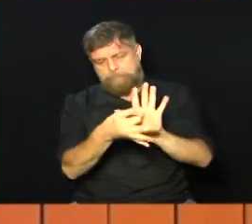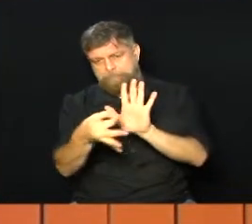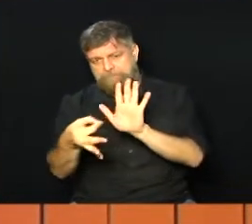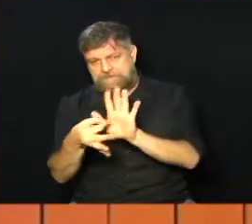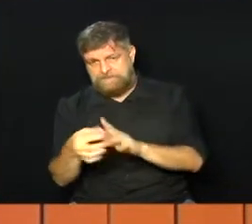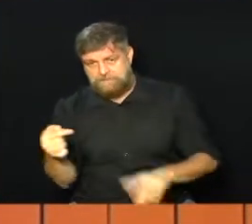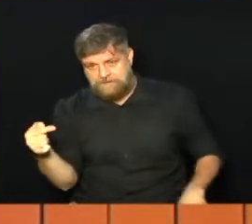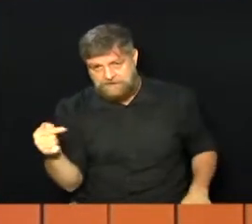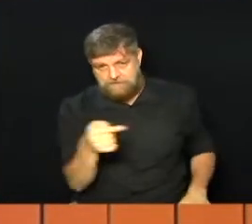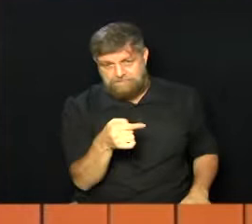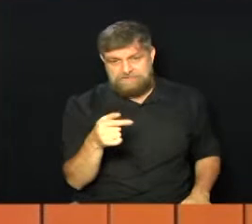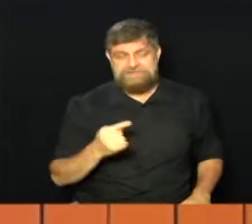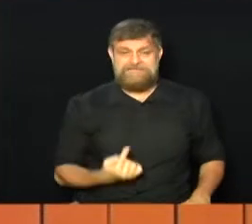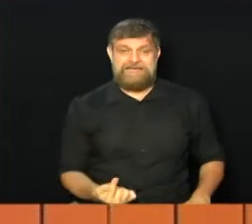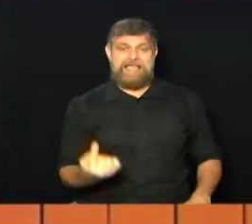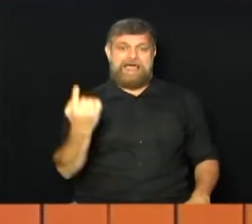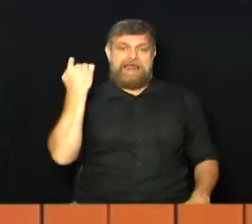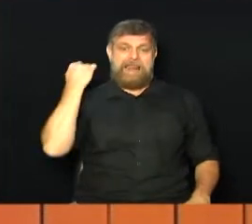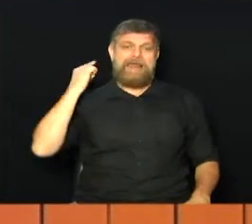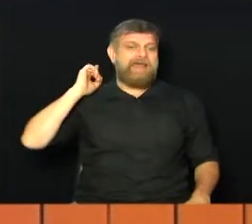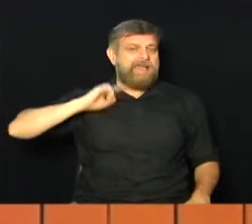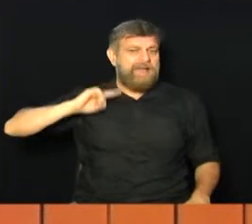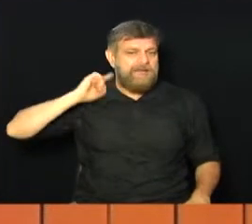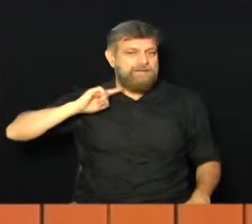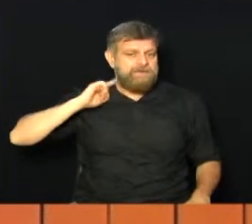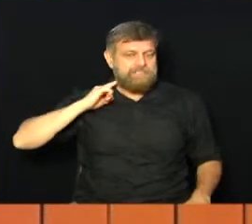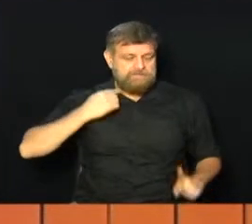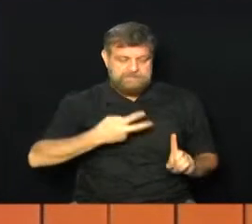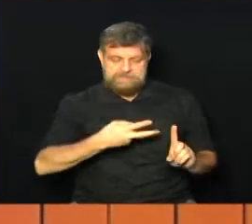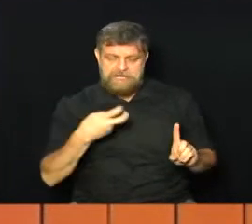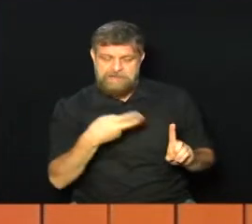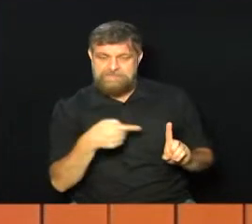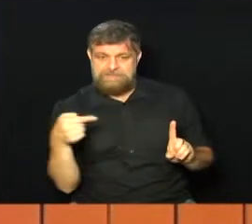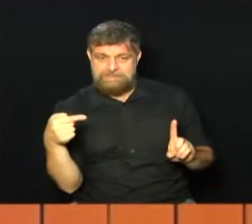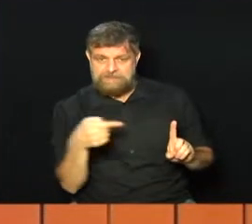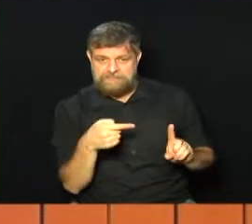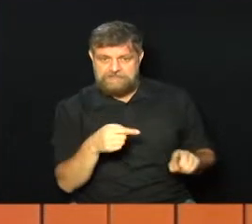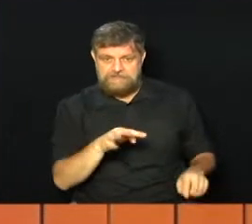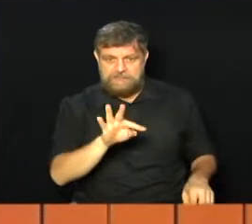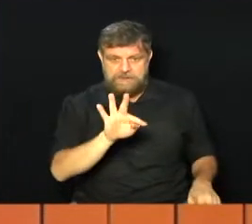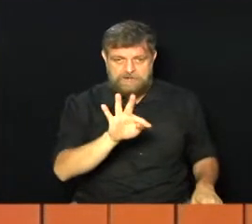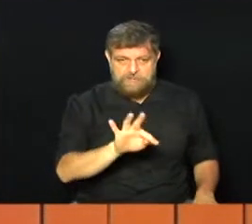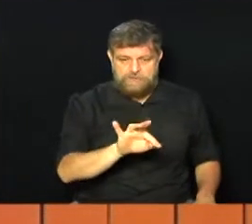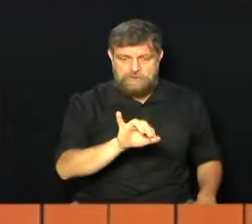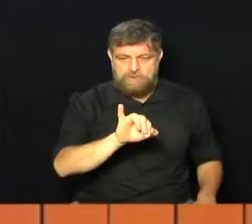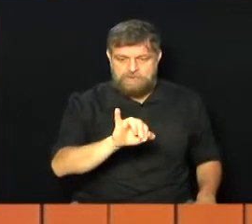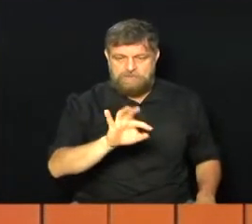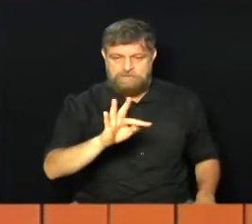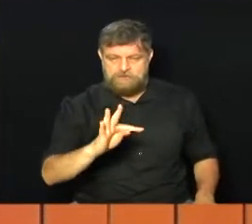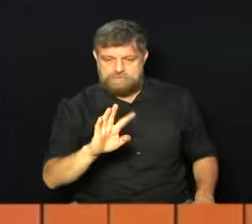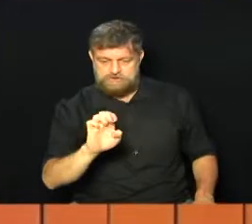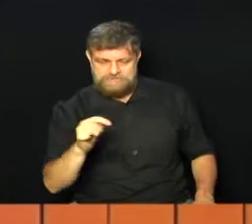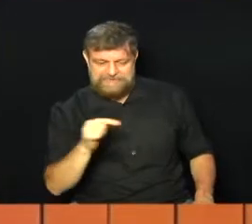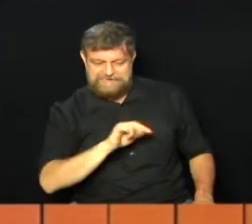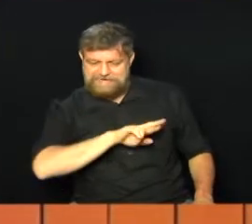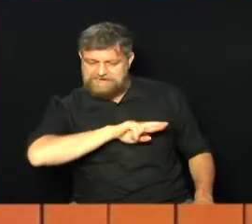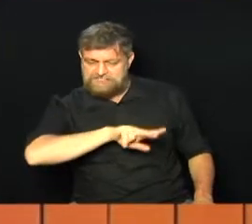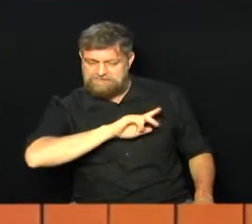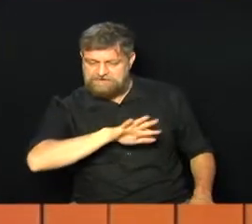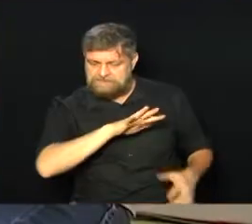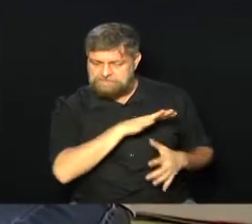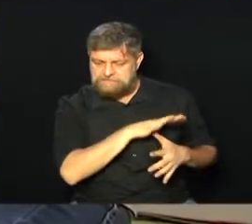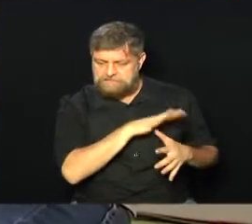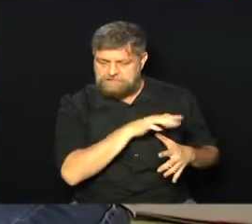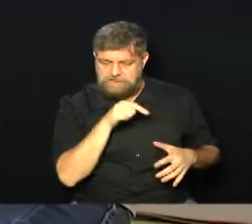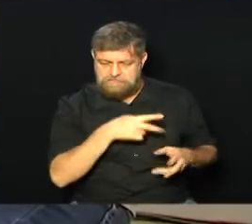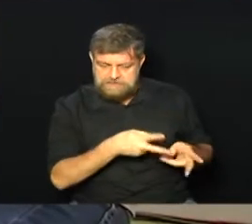de Atlético Mineiro, já dava para perceber que o Tite era diferente ou você viu ao longo da carreira dele uma evolução